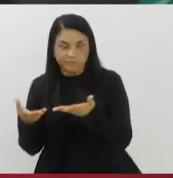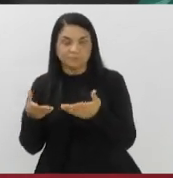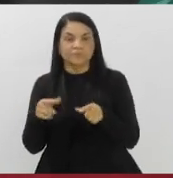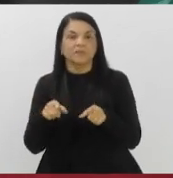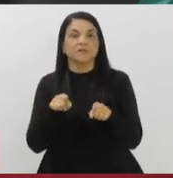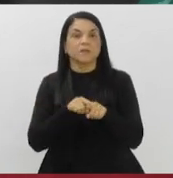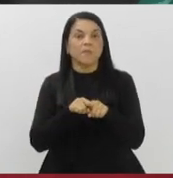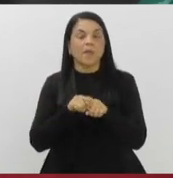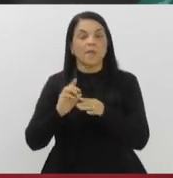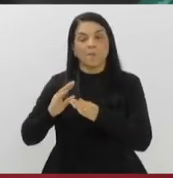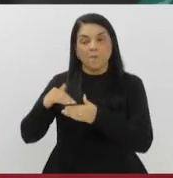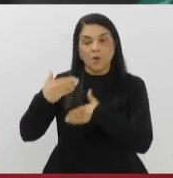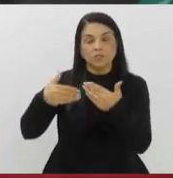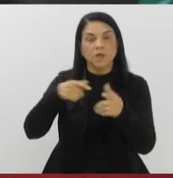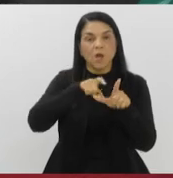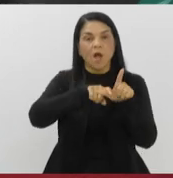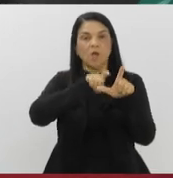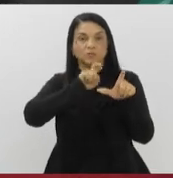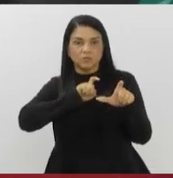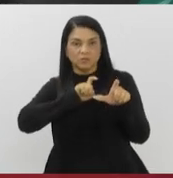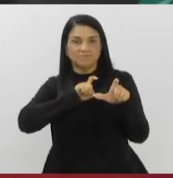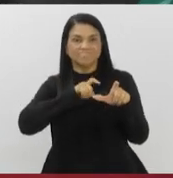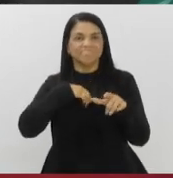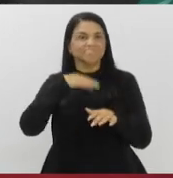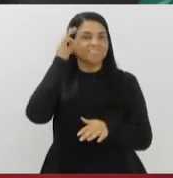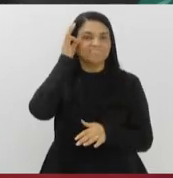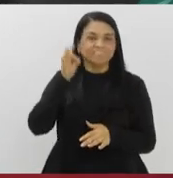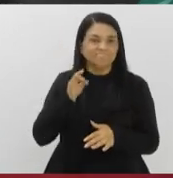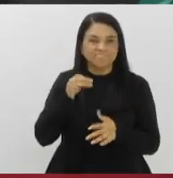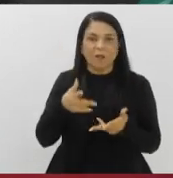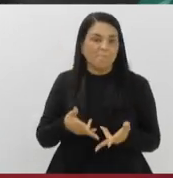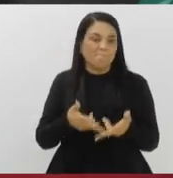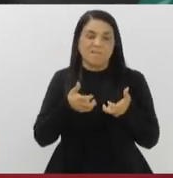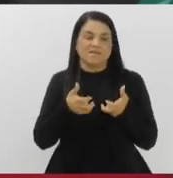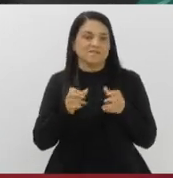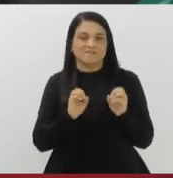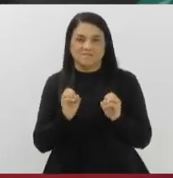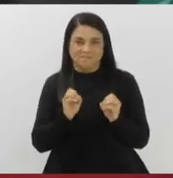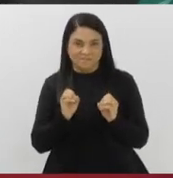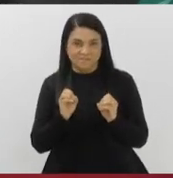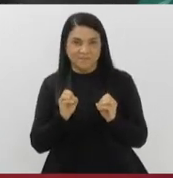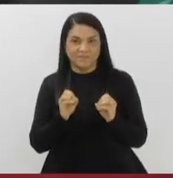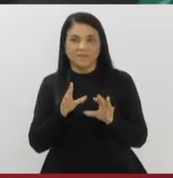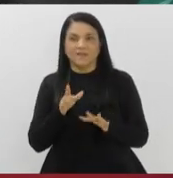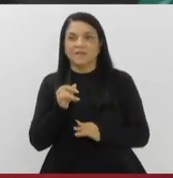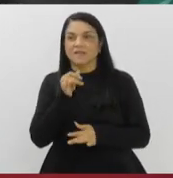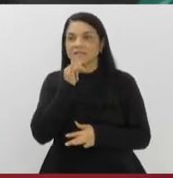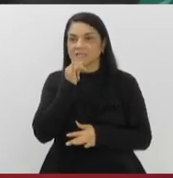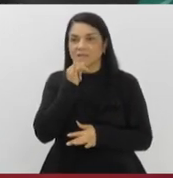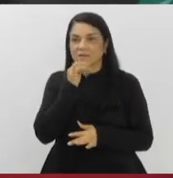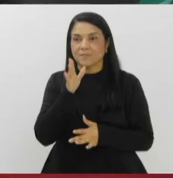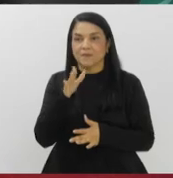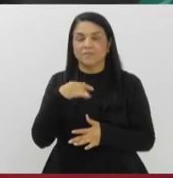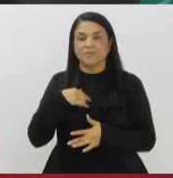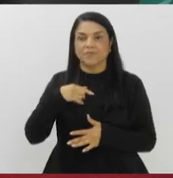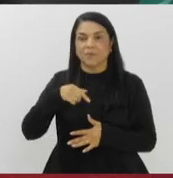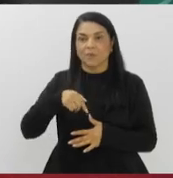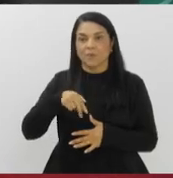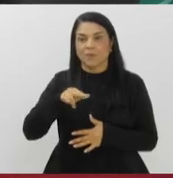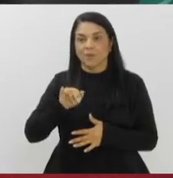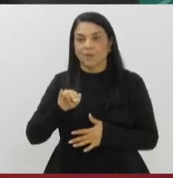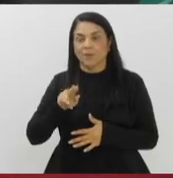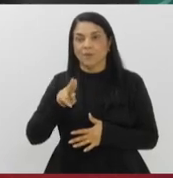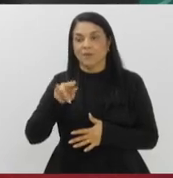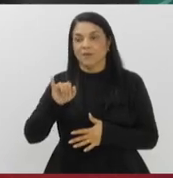processos de autonomia, né, que muitas vezes não são entendidos nem percebidos. Né? O quintal, por exemplo, para a gente é um lugar privilegiado de